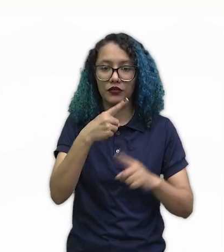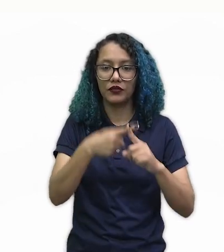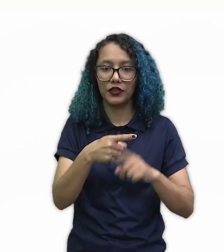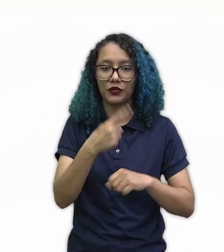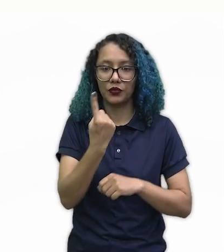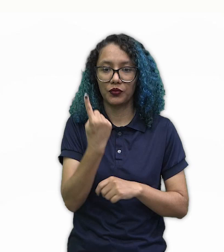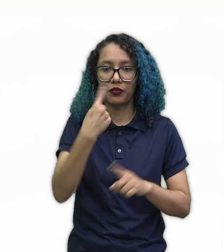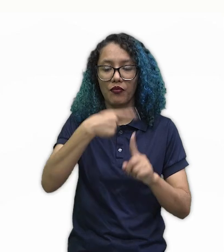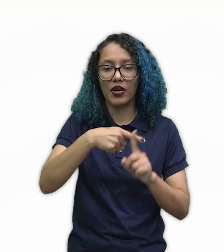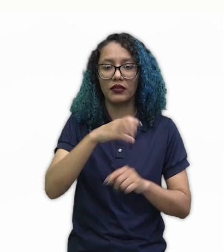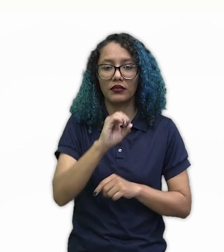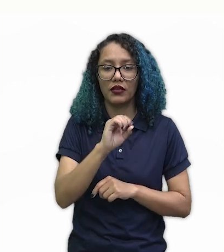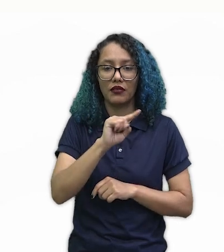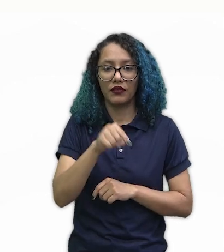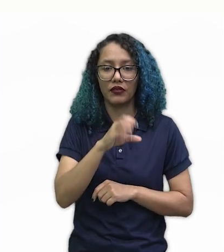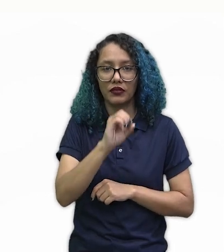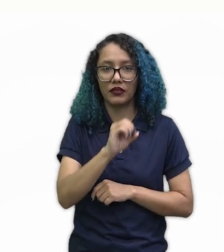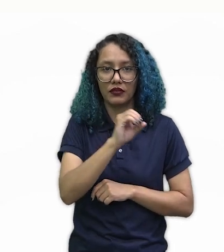multiplica 1 mais